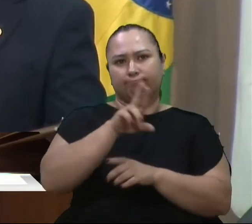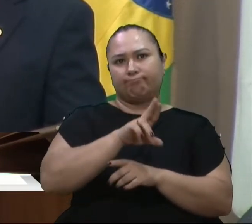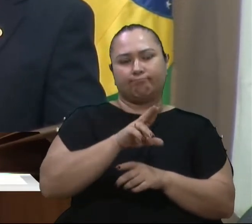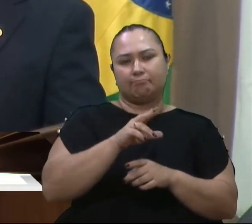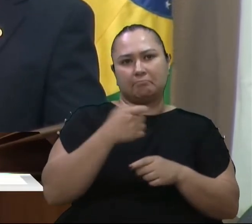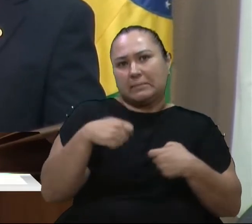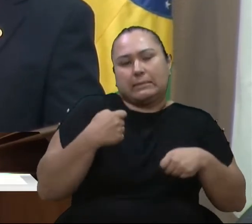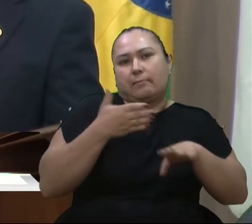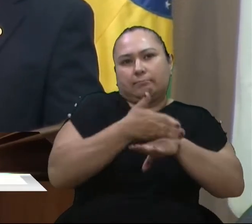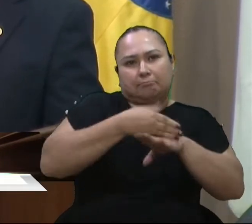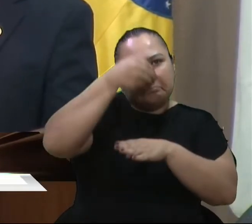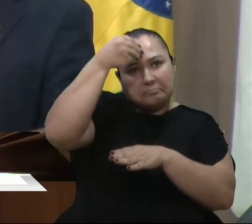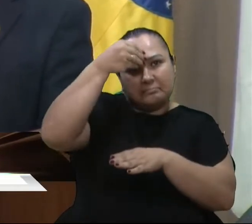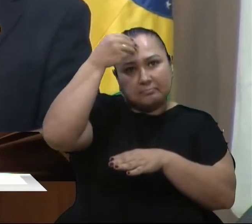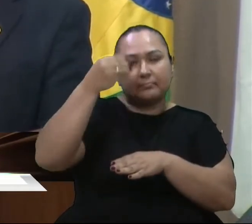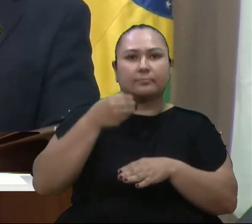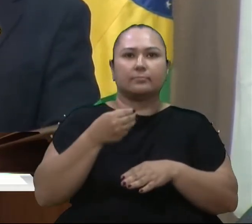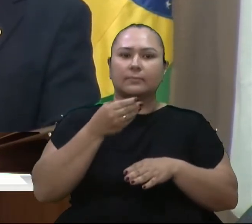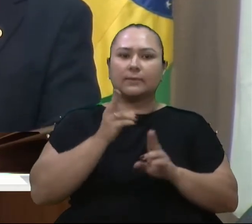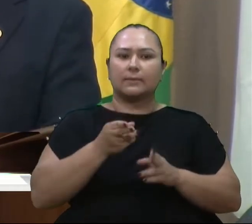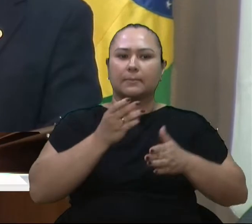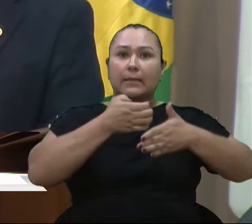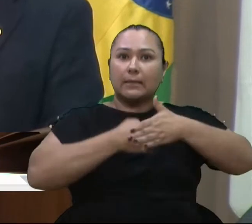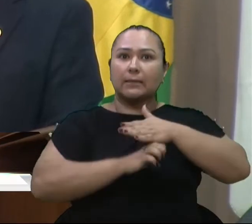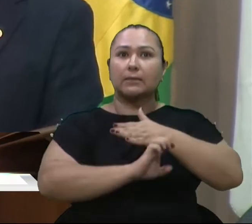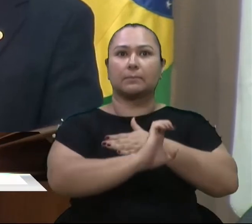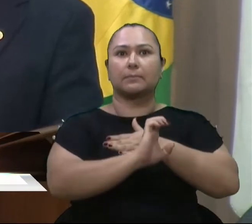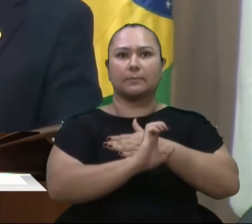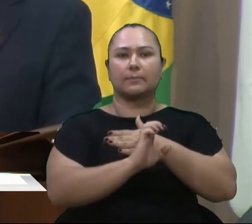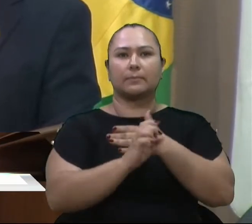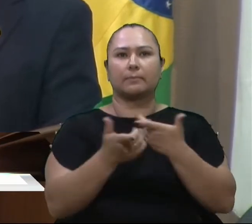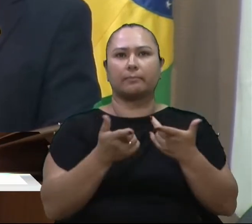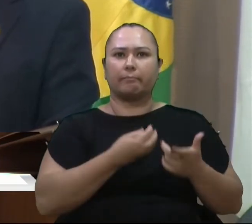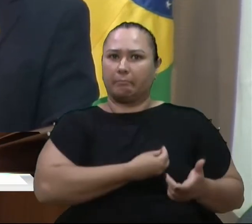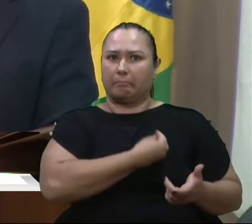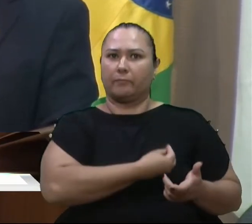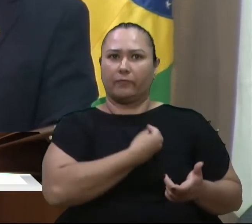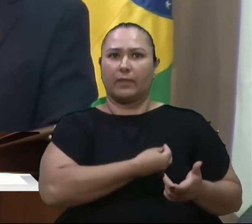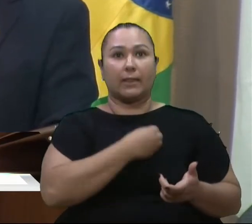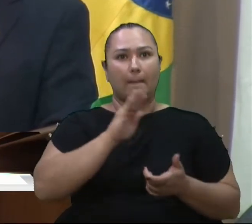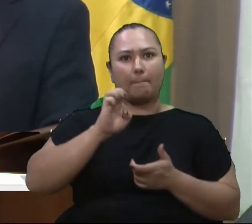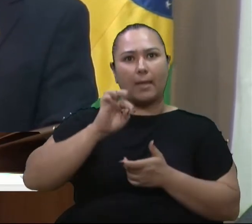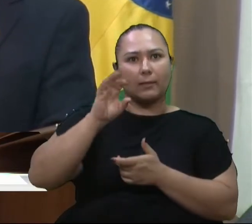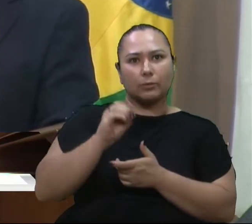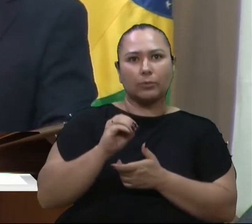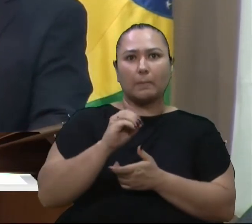Convidamos o vereador Adriano Bressan para se pronunciar em nome deste Poder Legislativo.